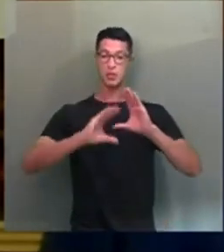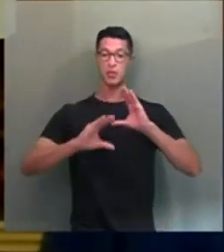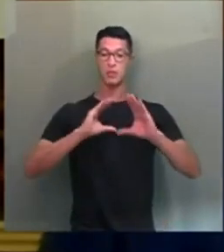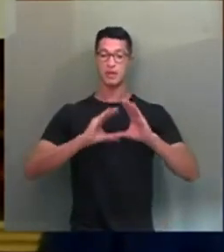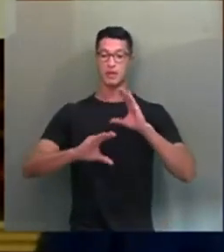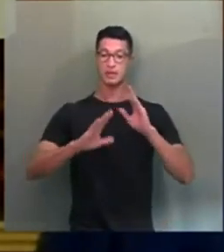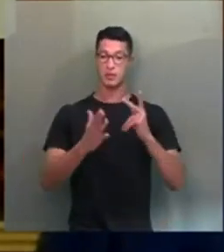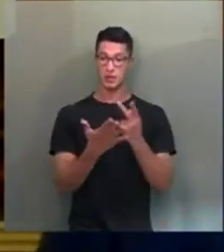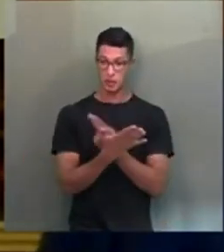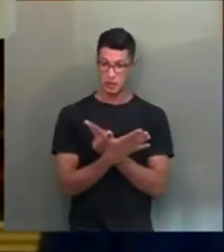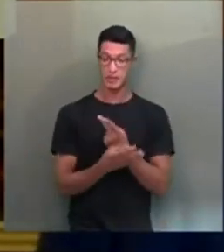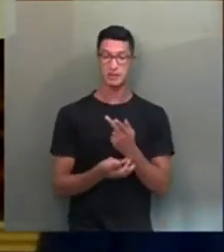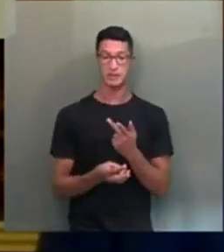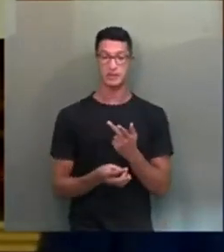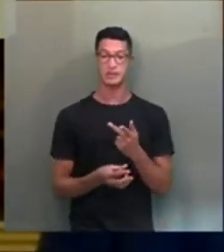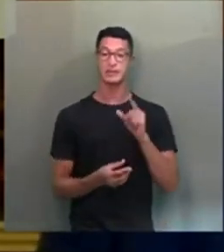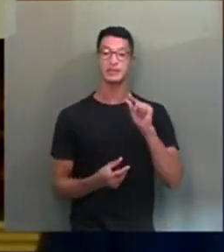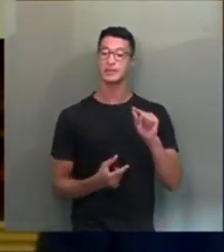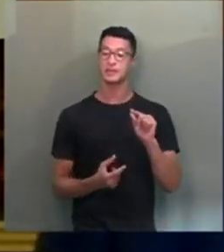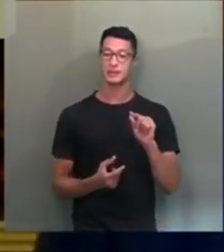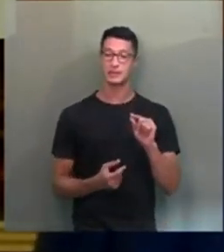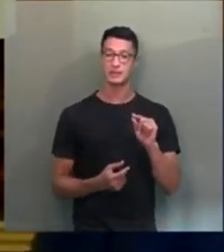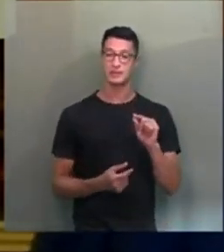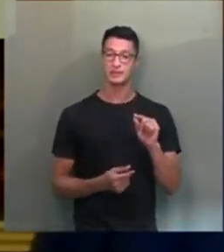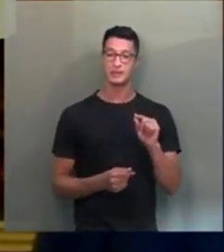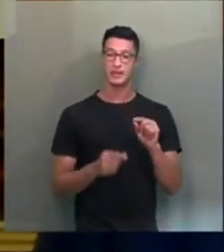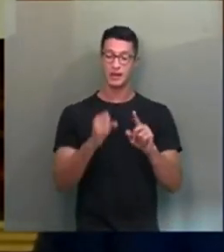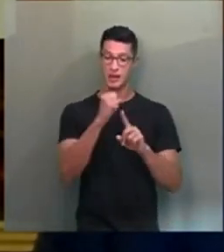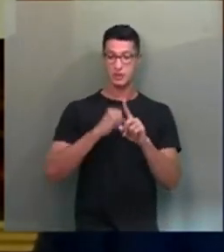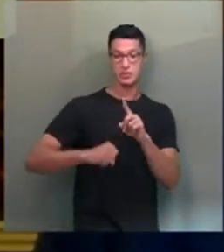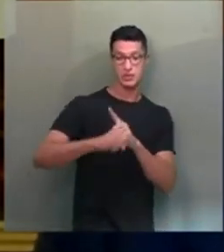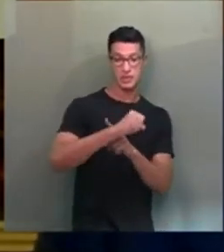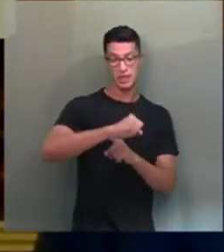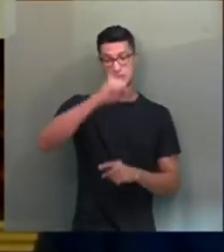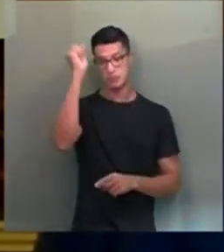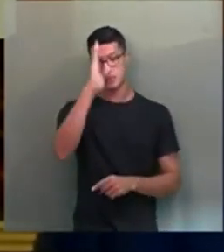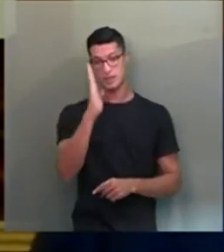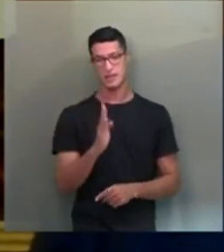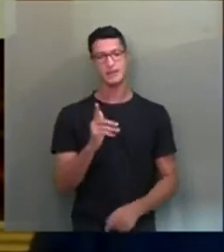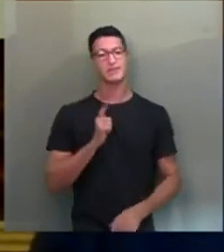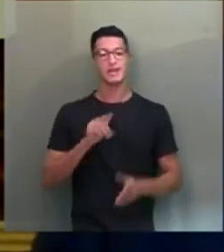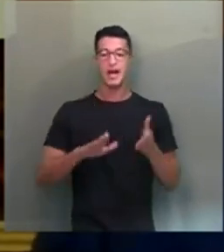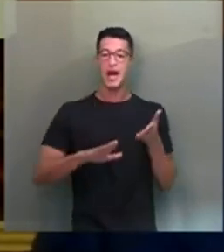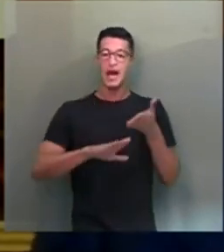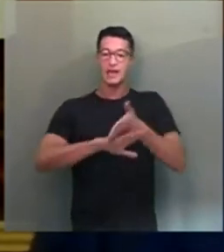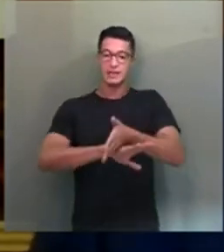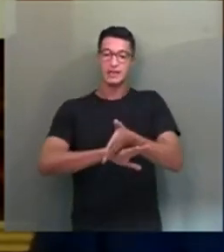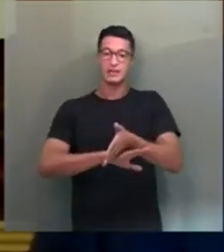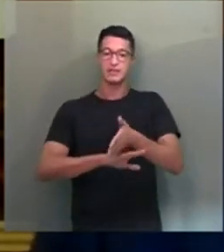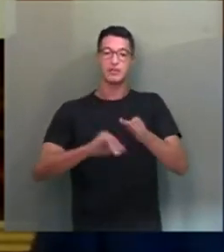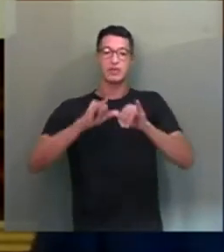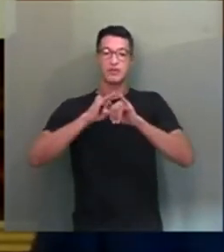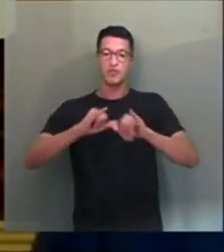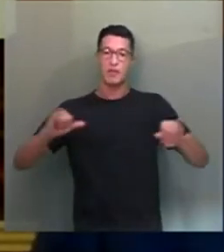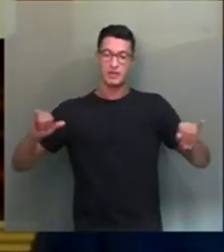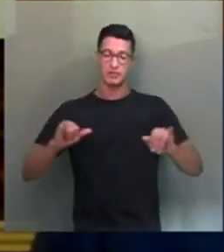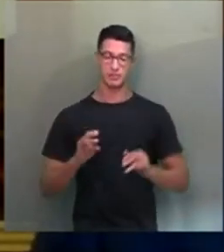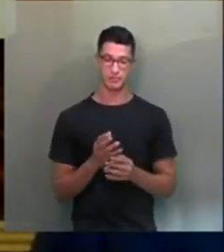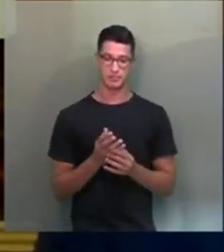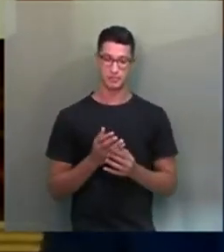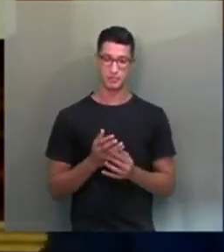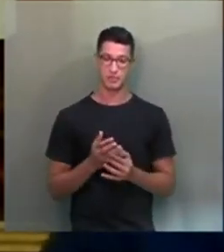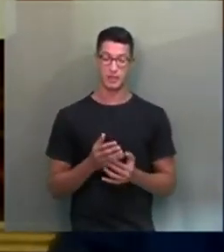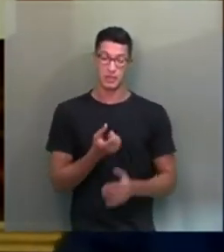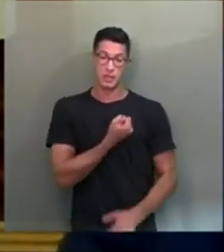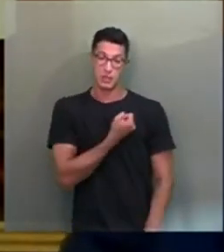comunicação aconteça e que a sociedade brasileira tenha acesso à informação. E